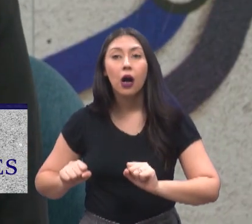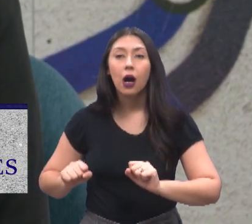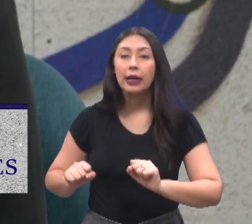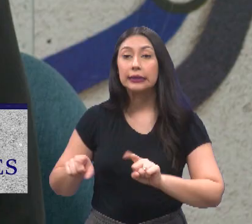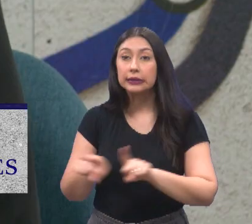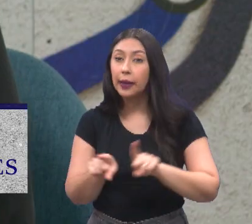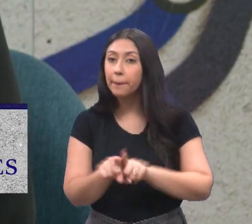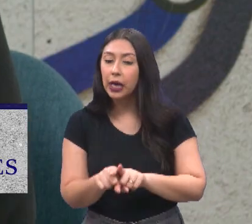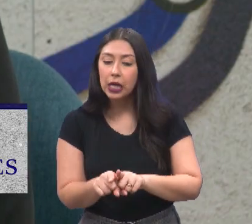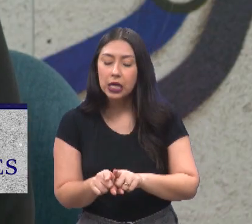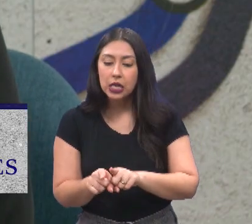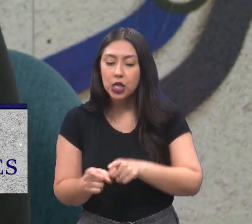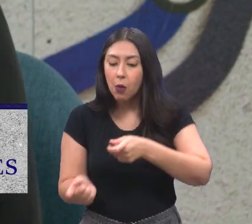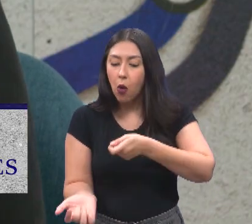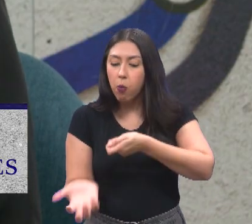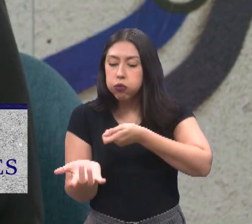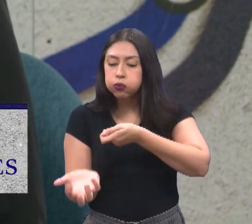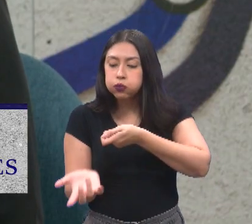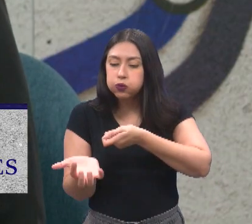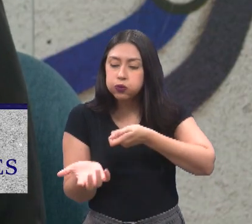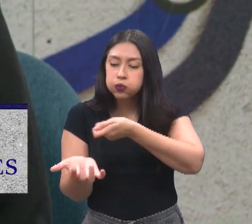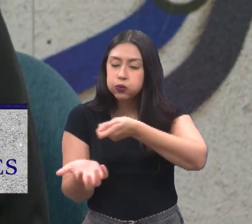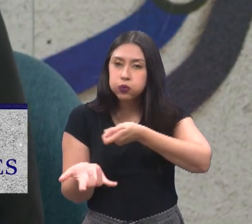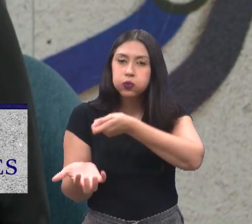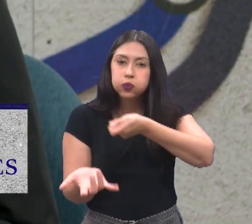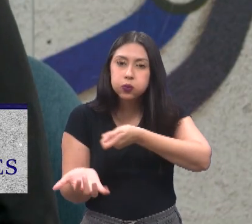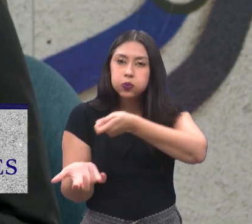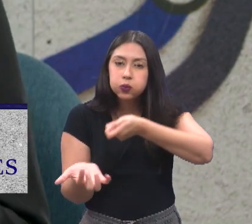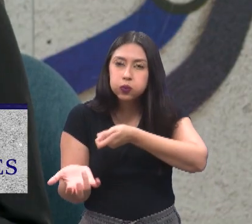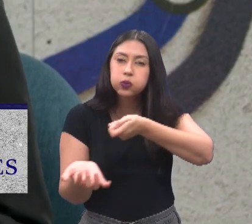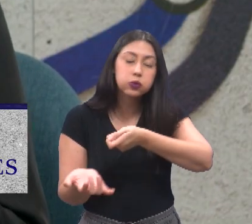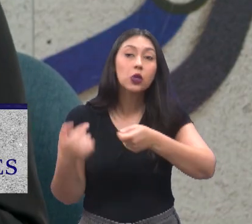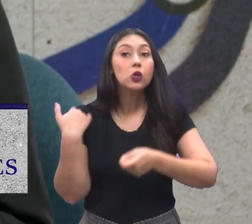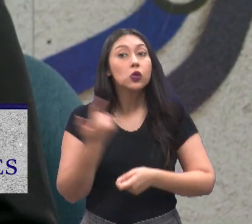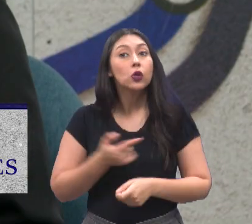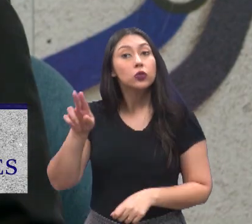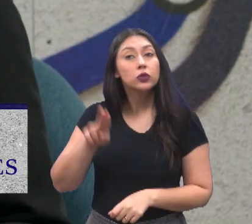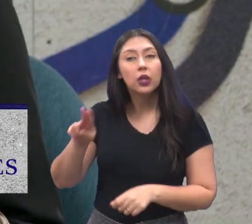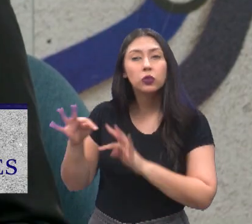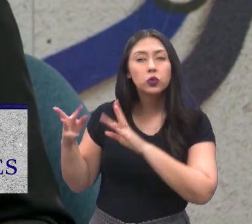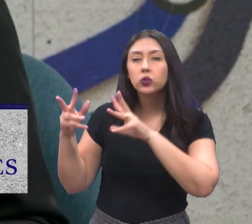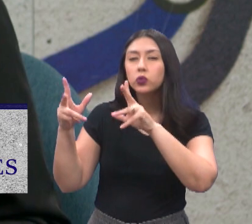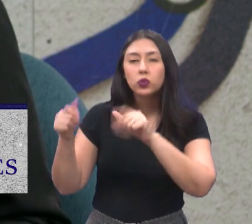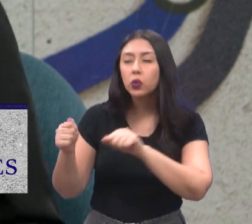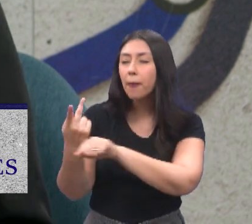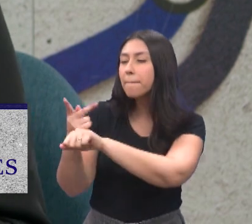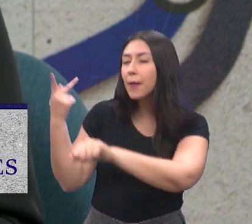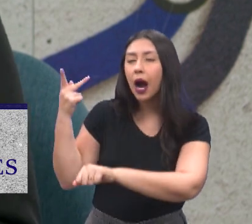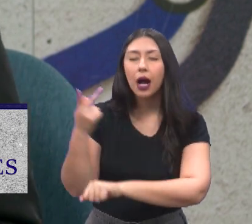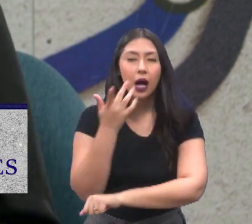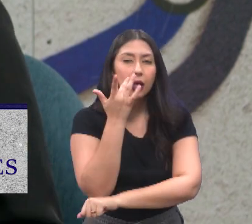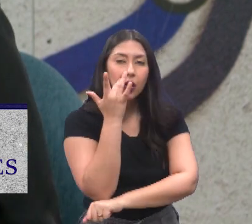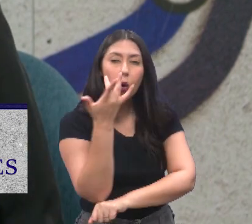hora de fazer a solda, que é muito difícil. E a gente produz tudo, desde o metal da liga da prata ou do ouro,